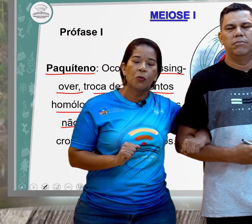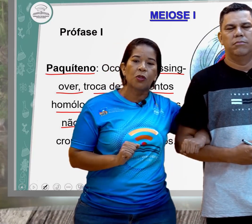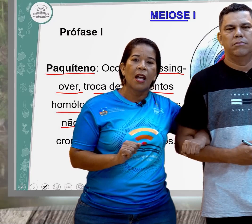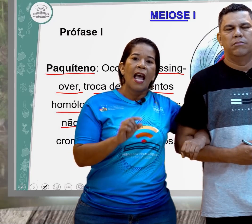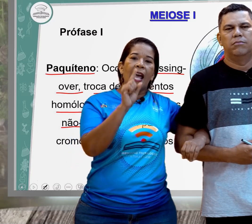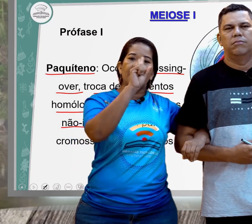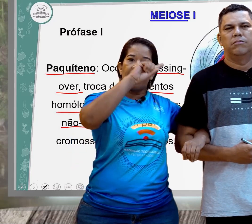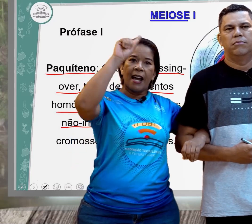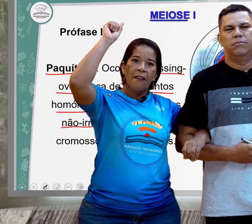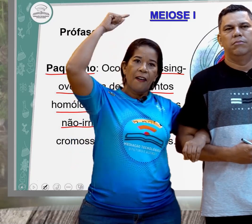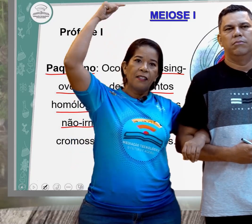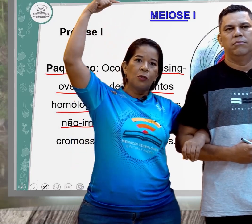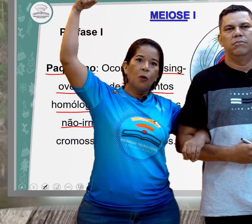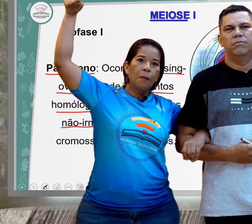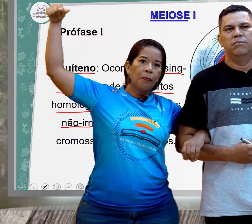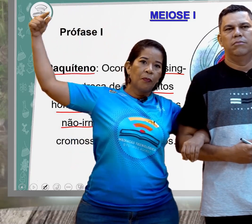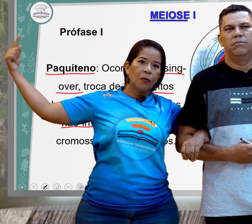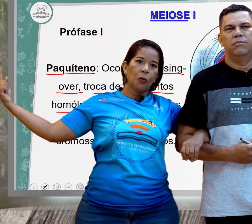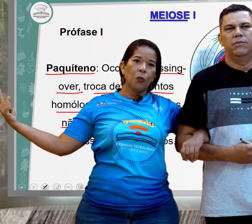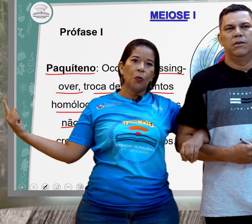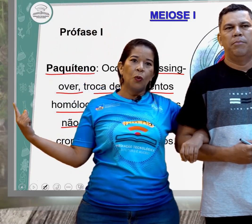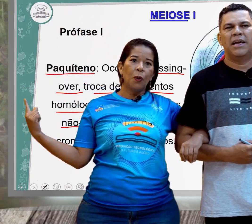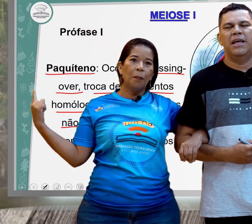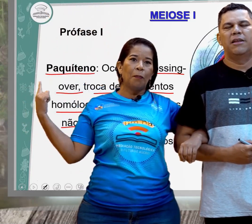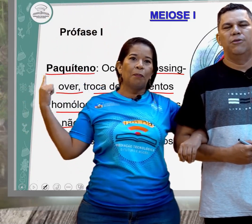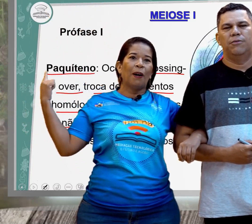as mãos. Essa é a fase do